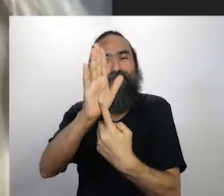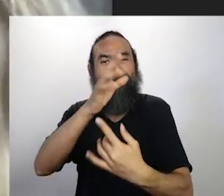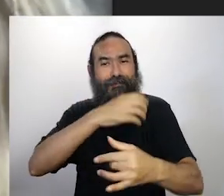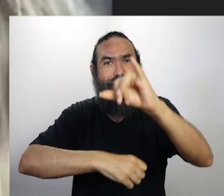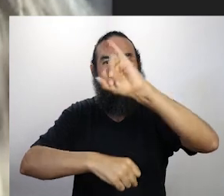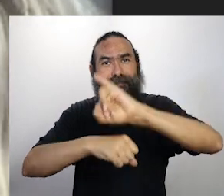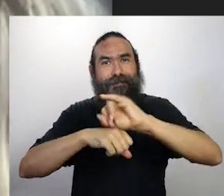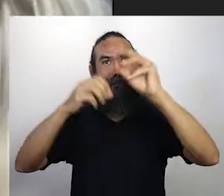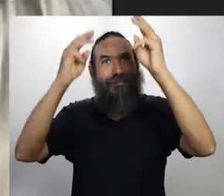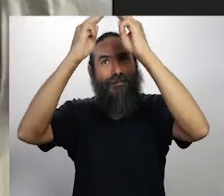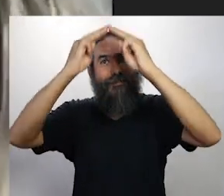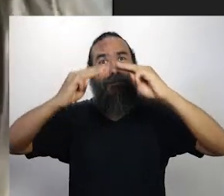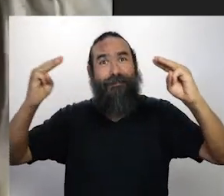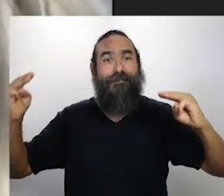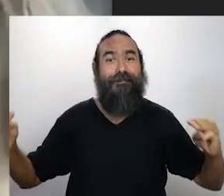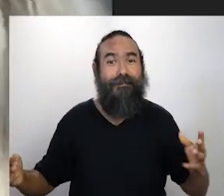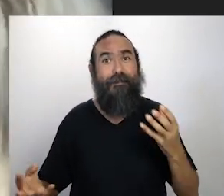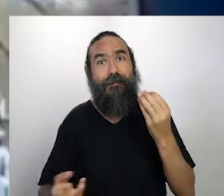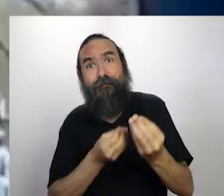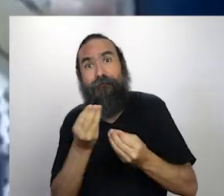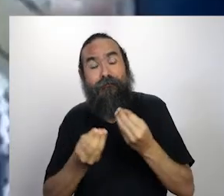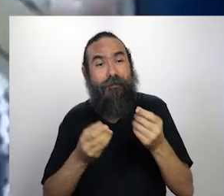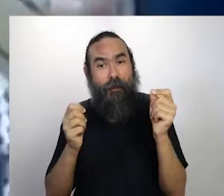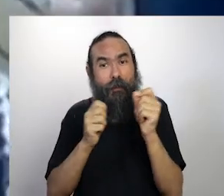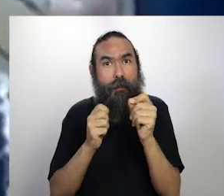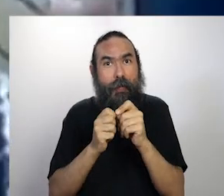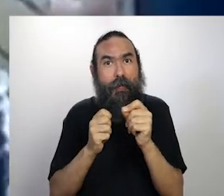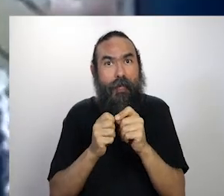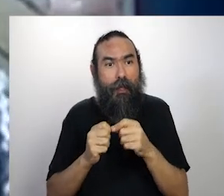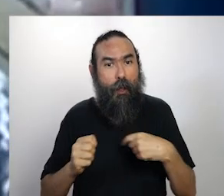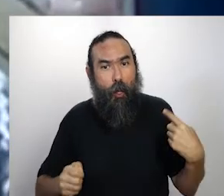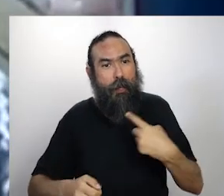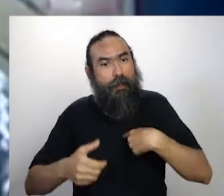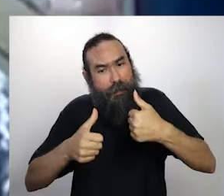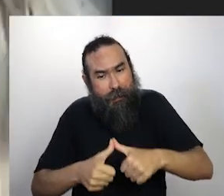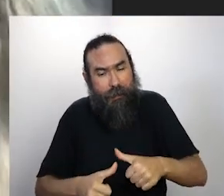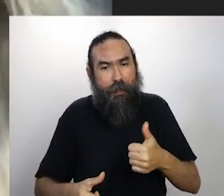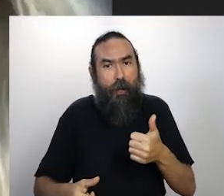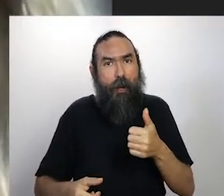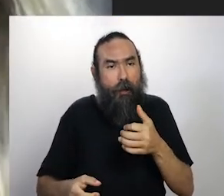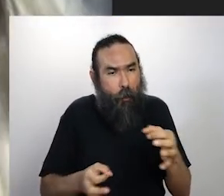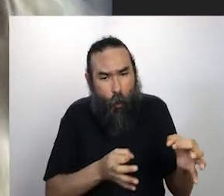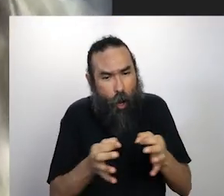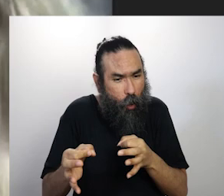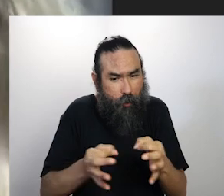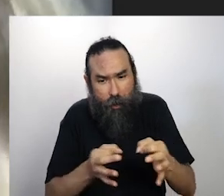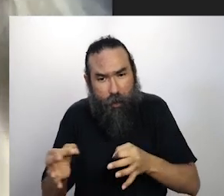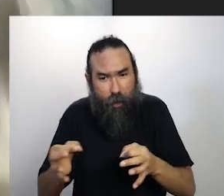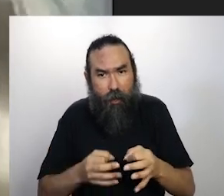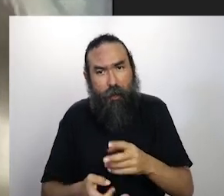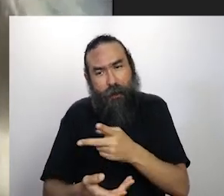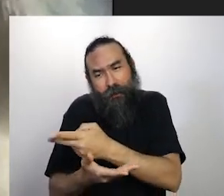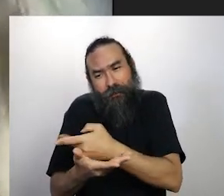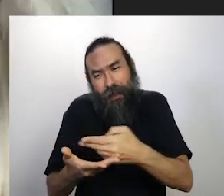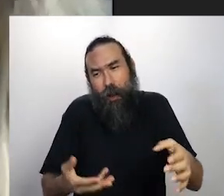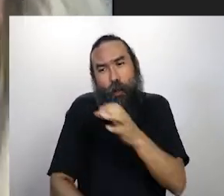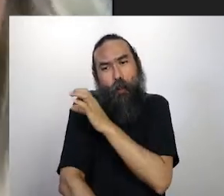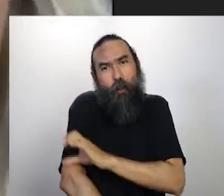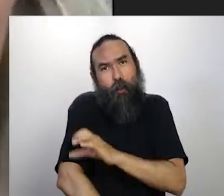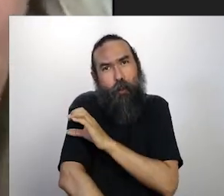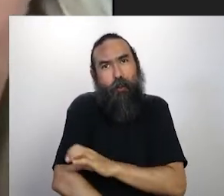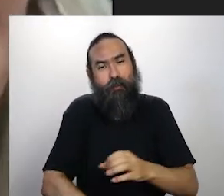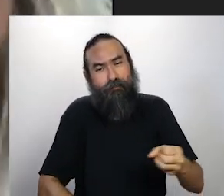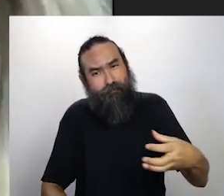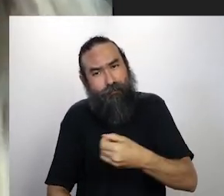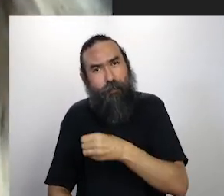acervo e também de como colocar no repositório. Com vários cursos de formação na UFG, e agora a gente espera também